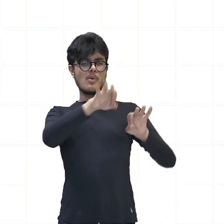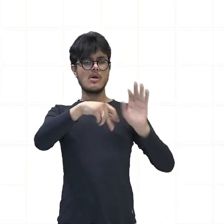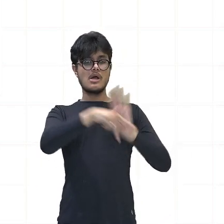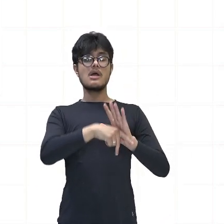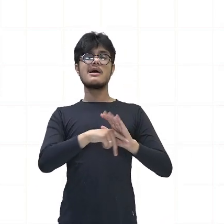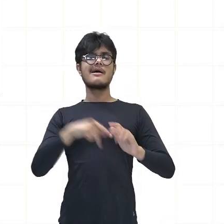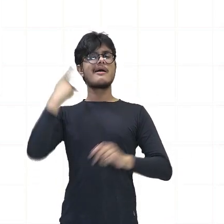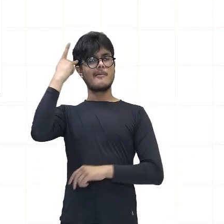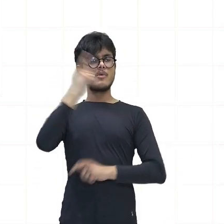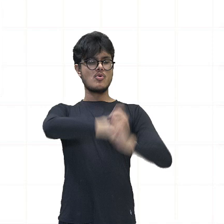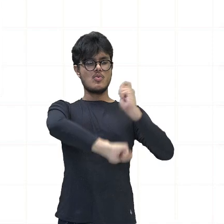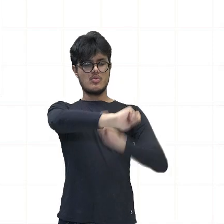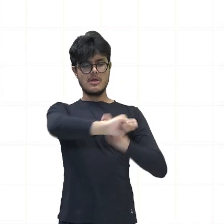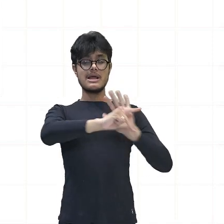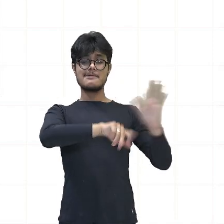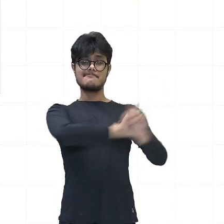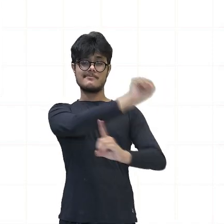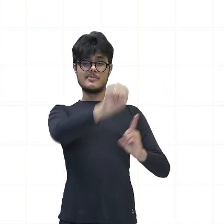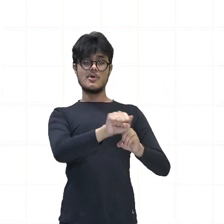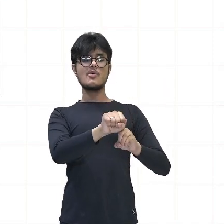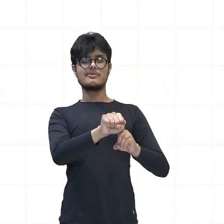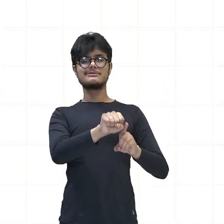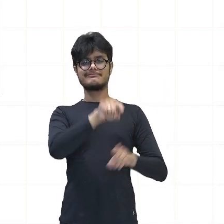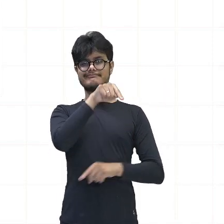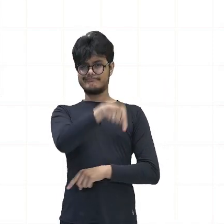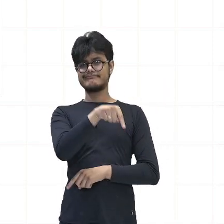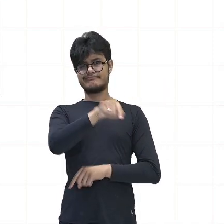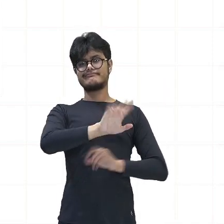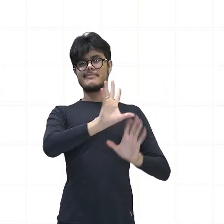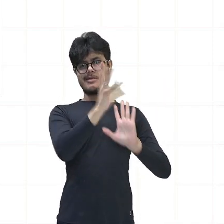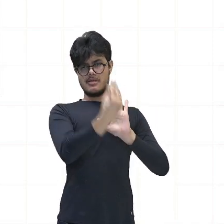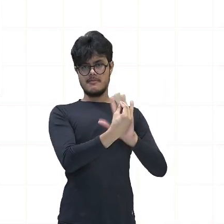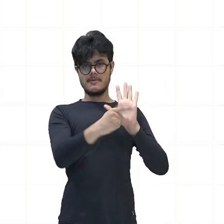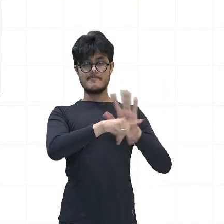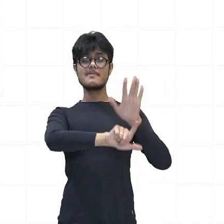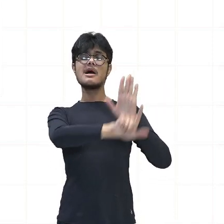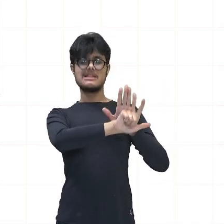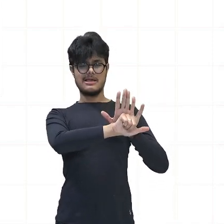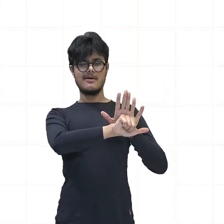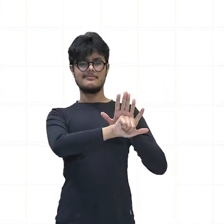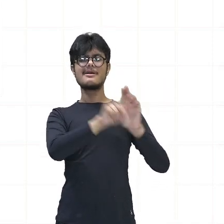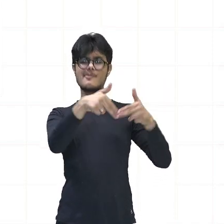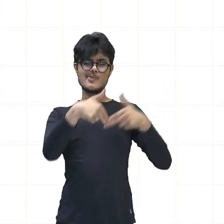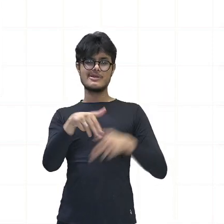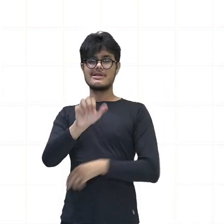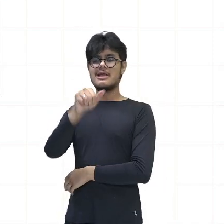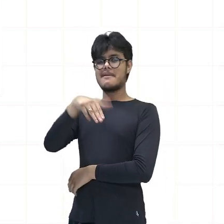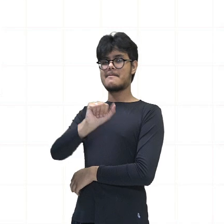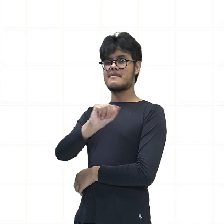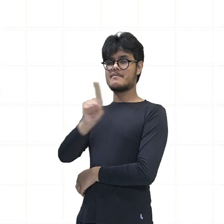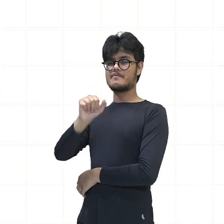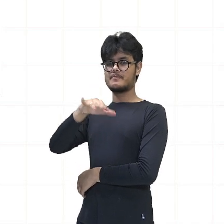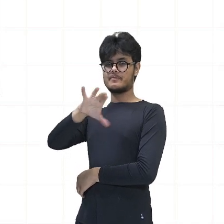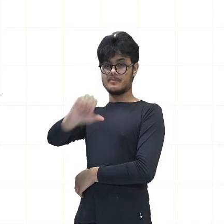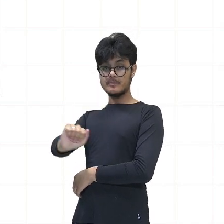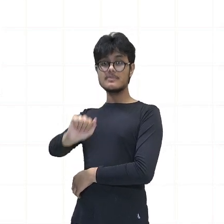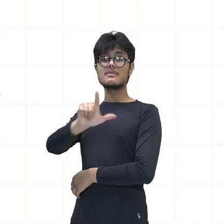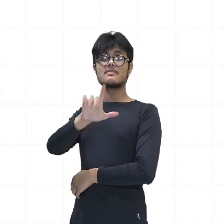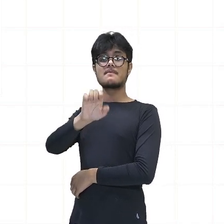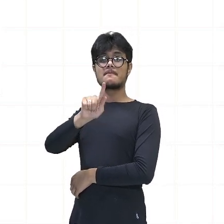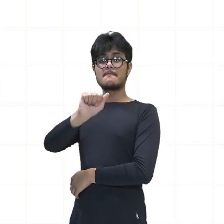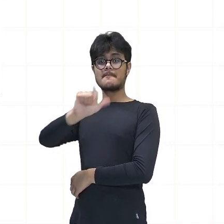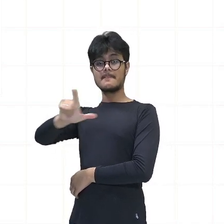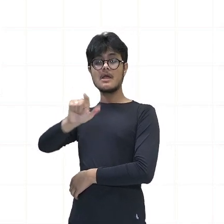questão econômica e social da nossa Amazônia. Então, ela vai abranger aí os 7 estados da região